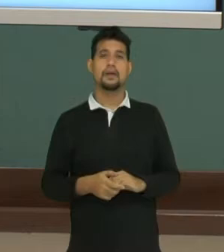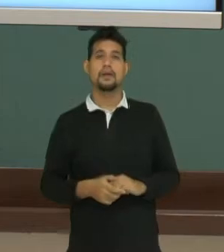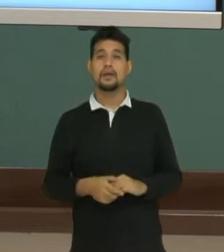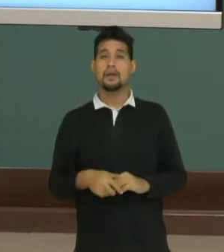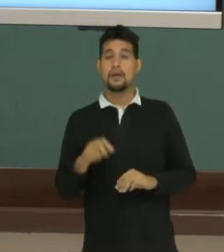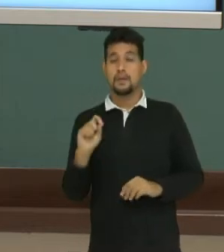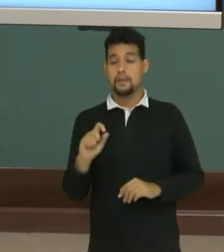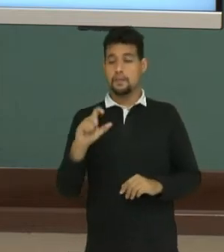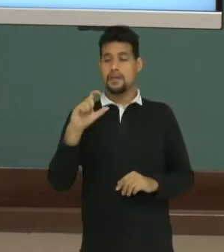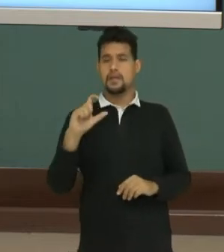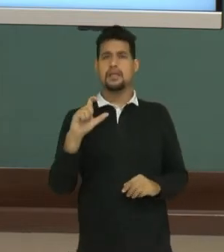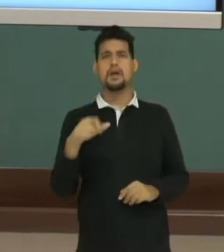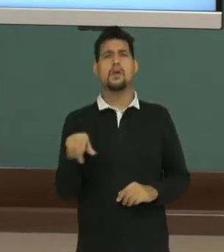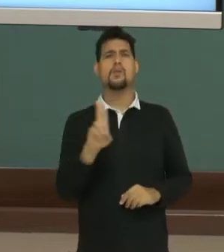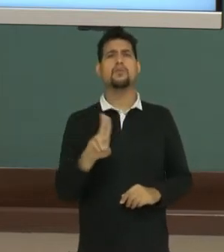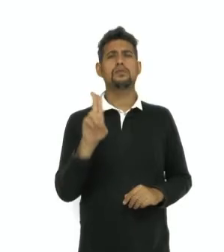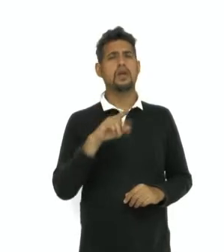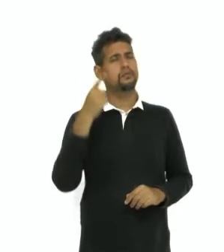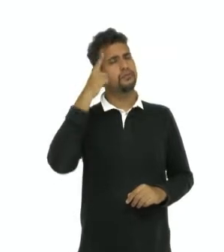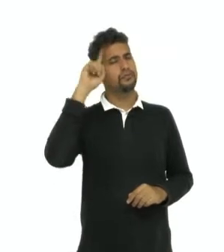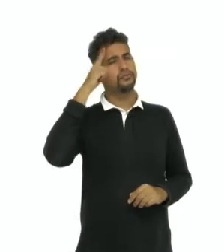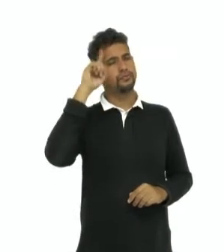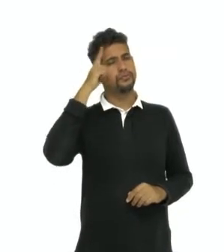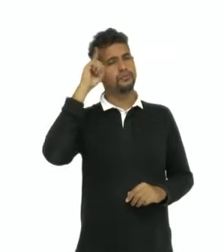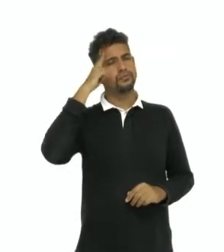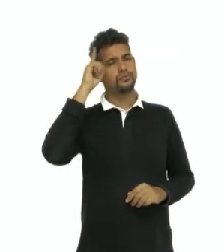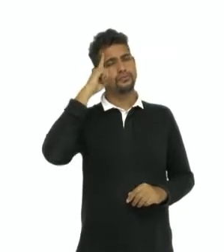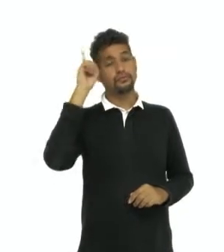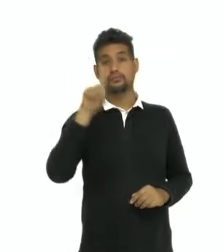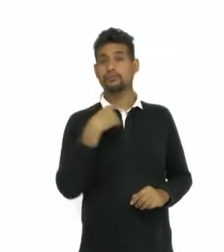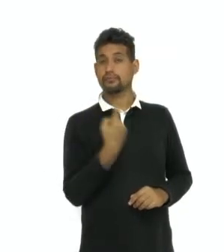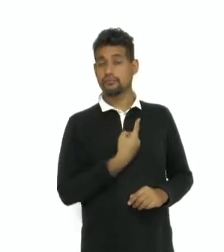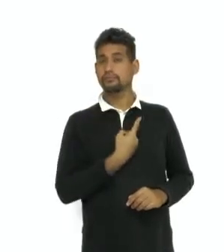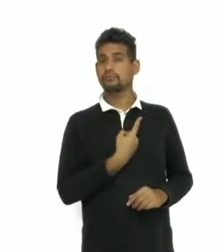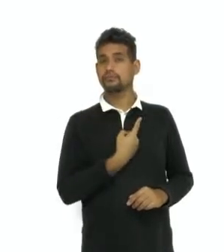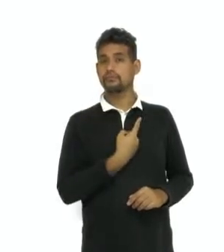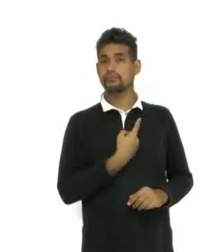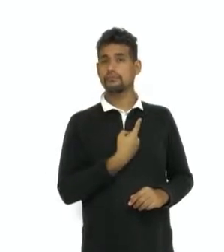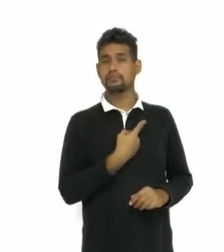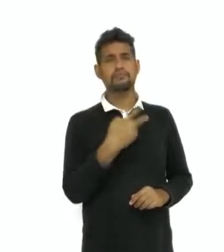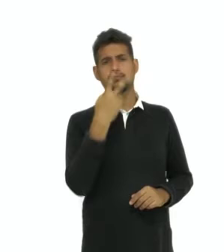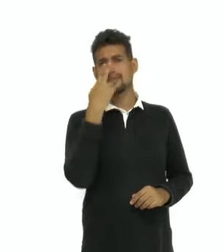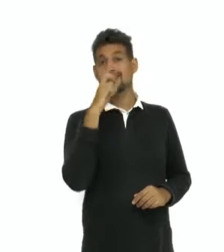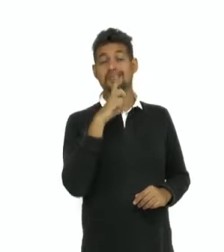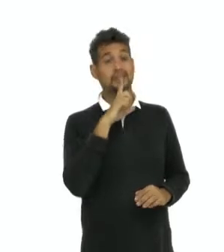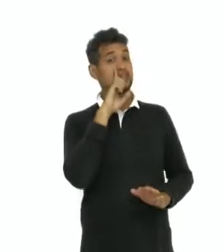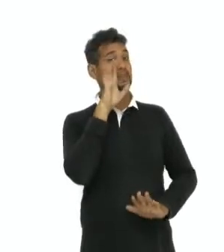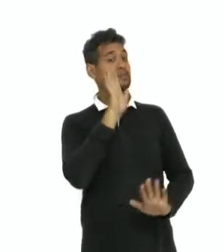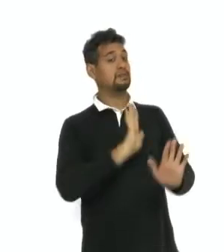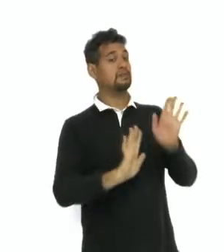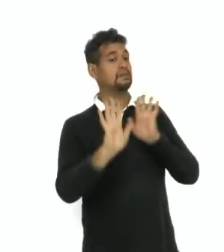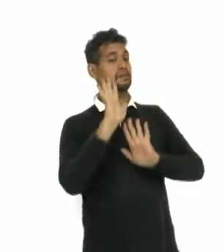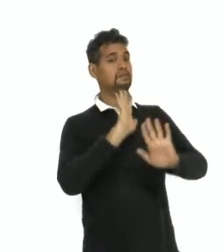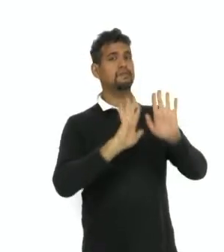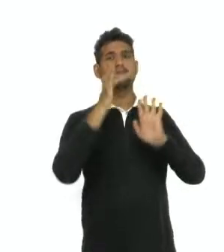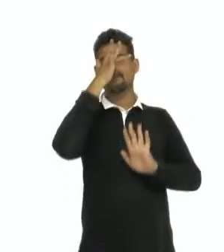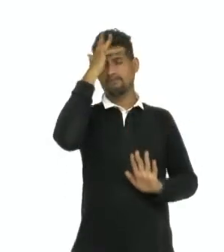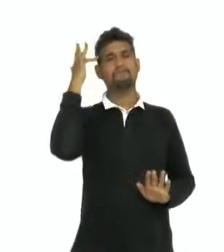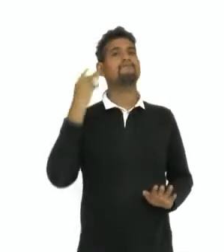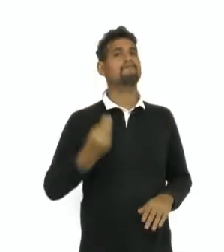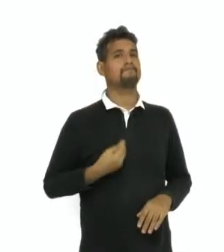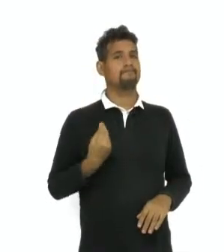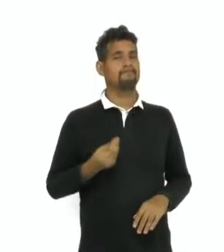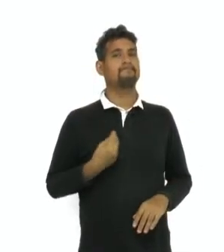Pilhas e baterias utilizadas diariamente por nós não parecem, mas oferecem grande perigo aos seres vivos e ao meio